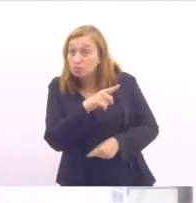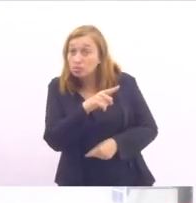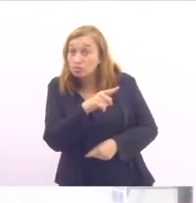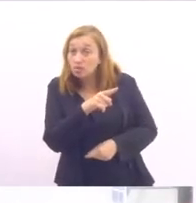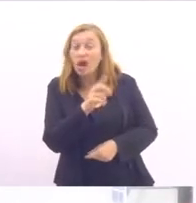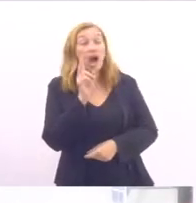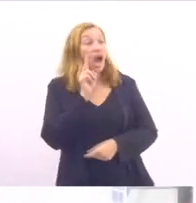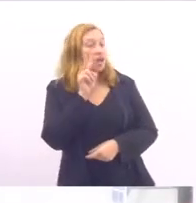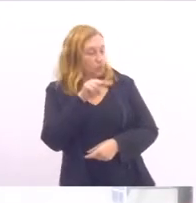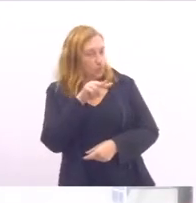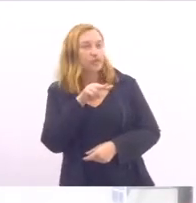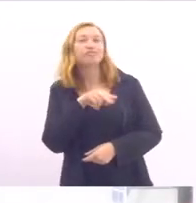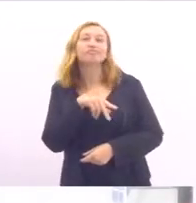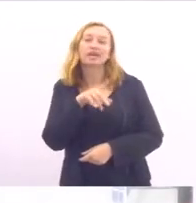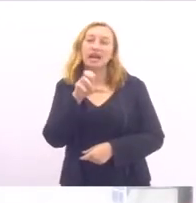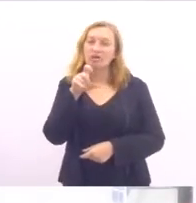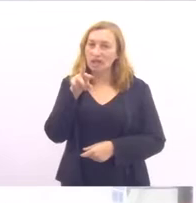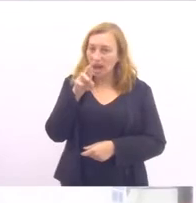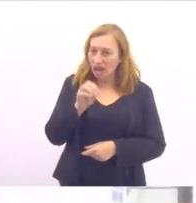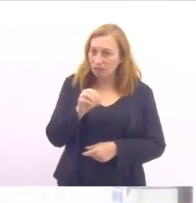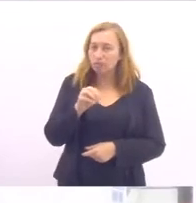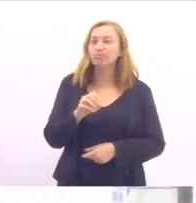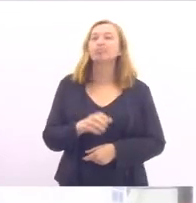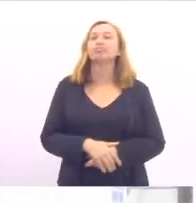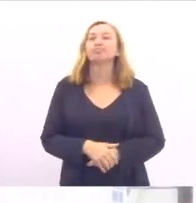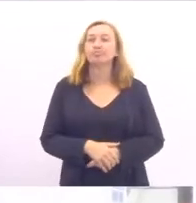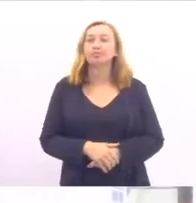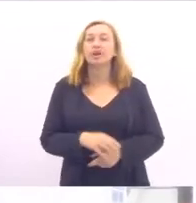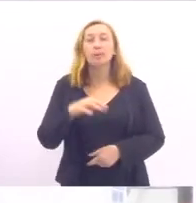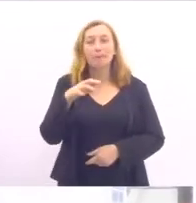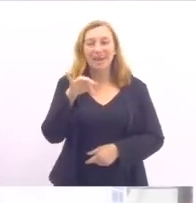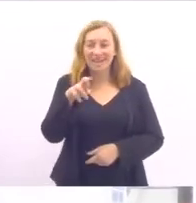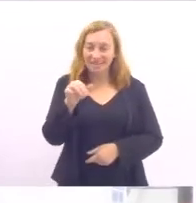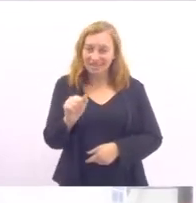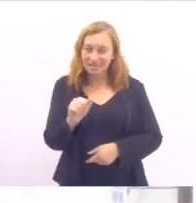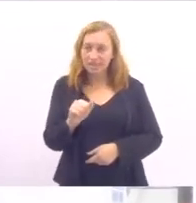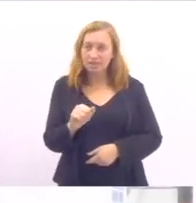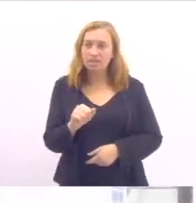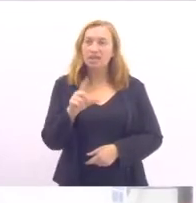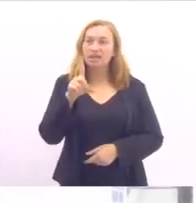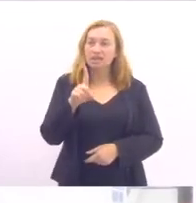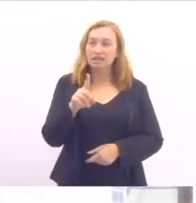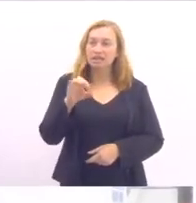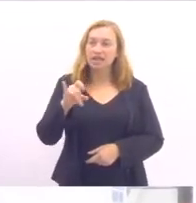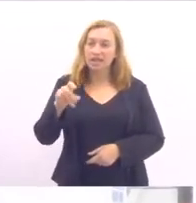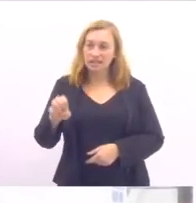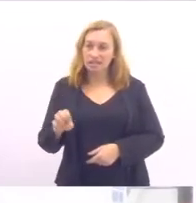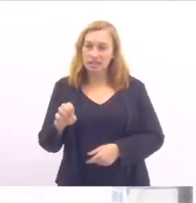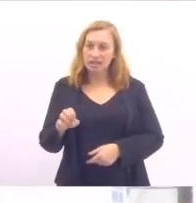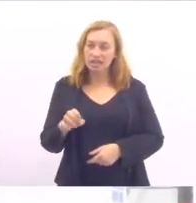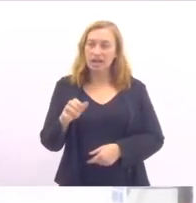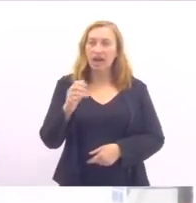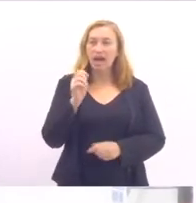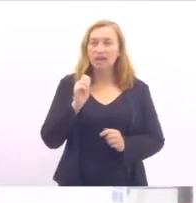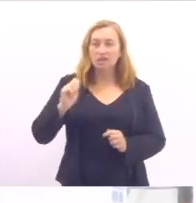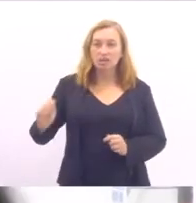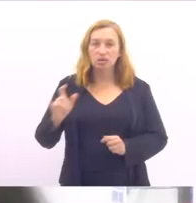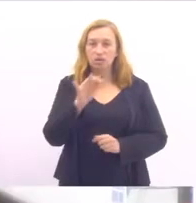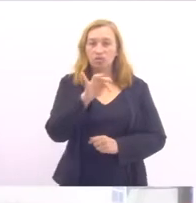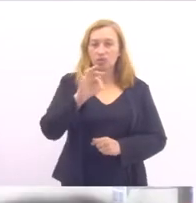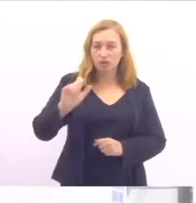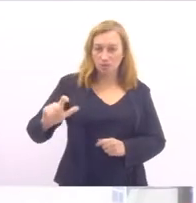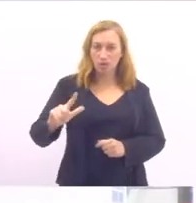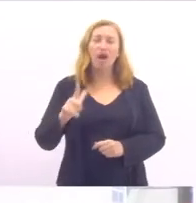Estou vendo agora. O Leonardo, a Mariana e a Deise, assessora do FIU. Então, está um grupo grande